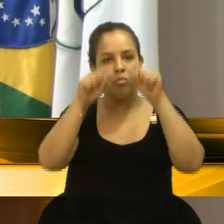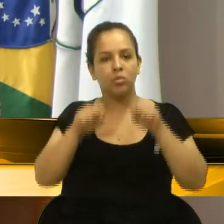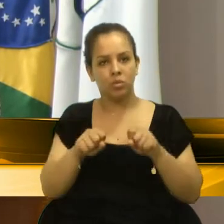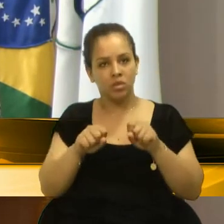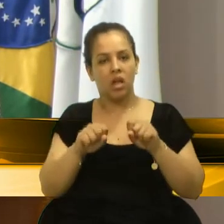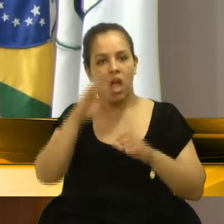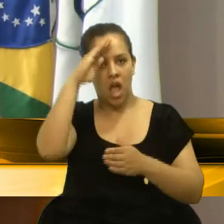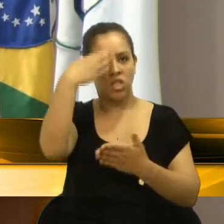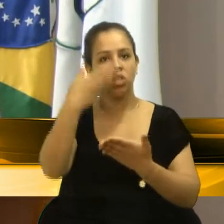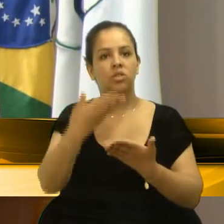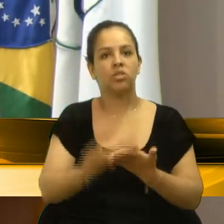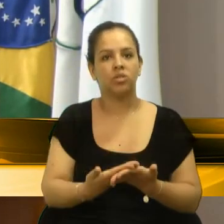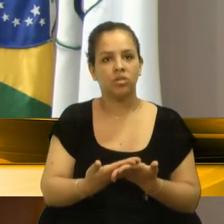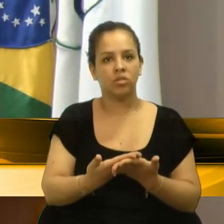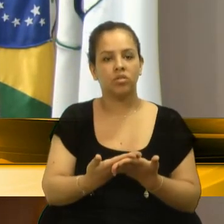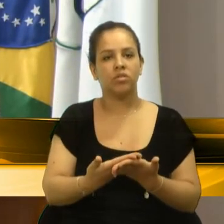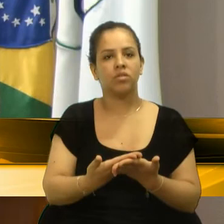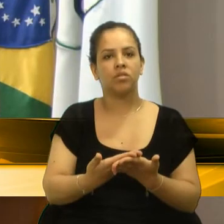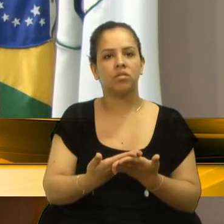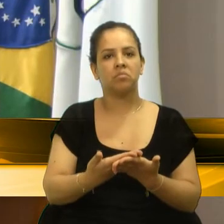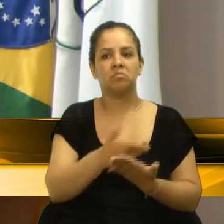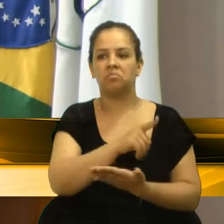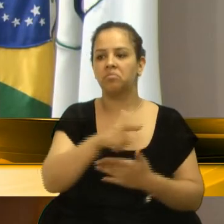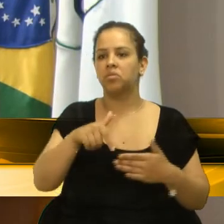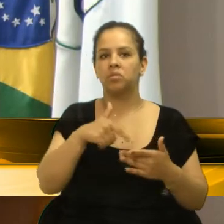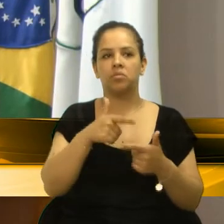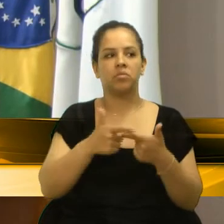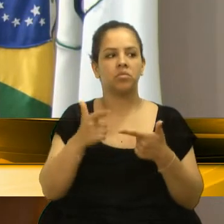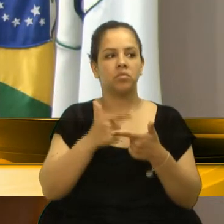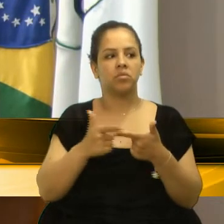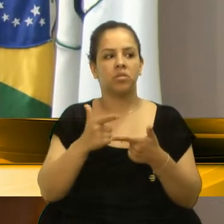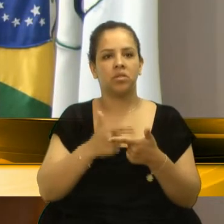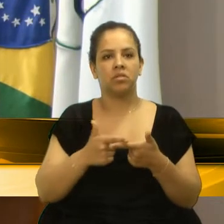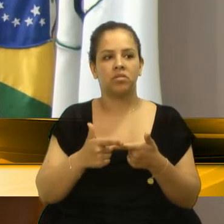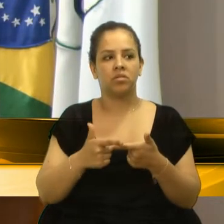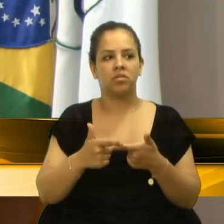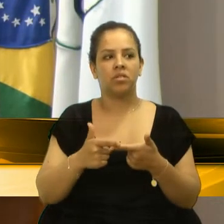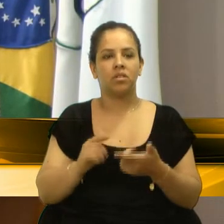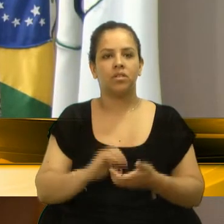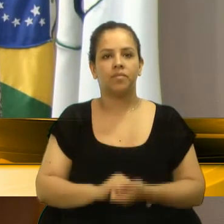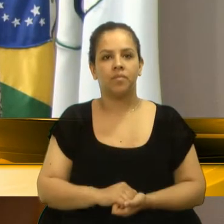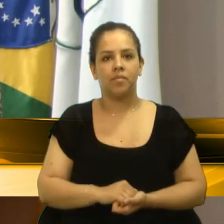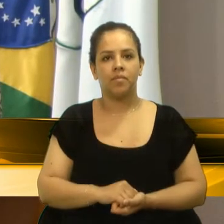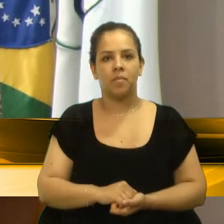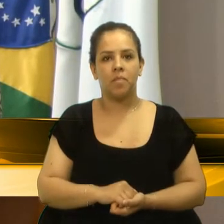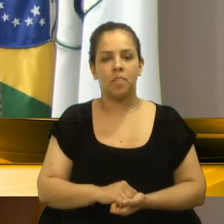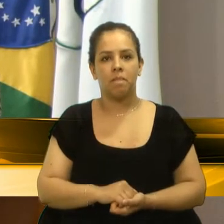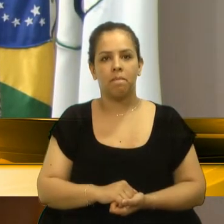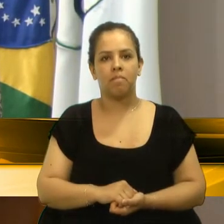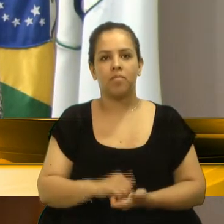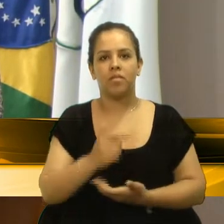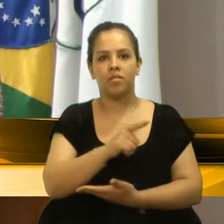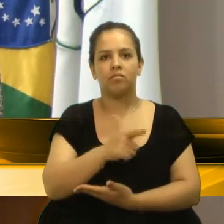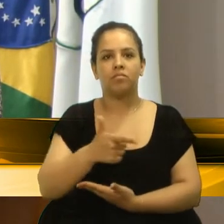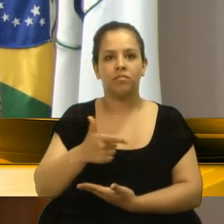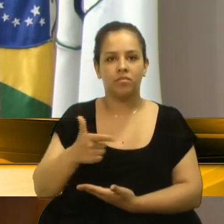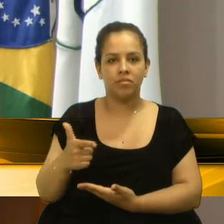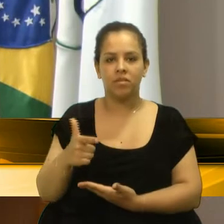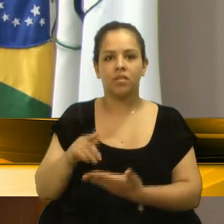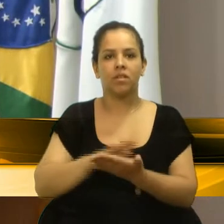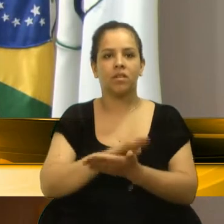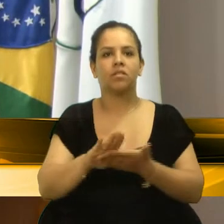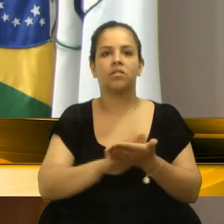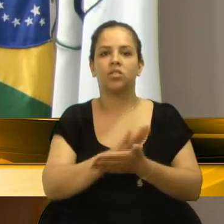acredito na imparcialidade dos nobres edis que dirão não. Não existe prática delitiva contra